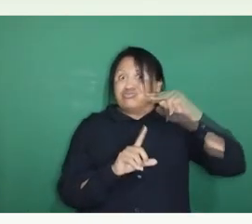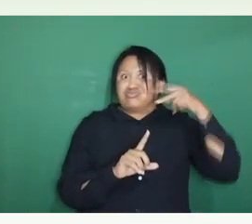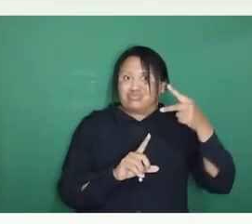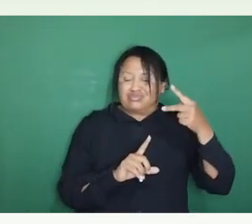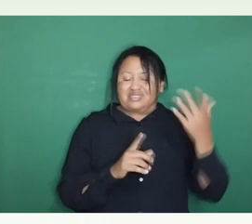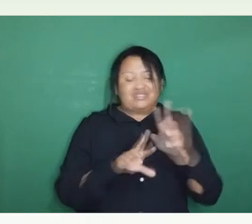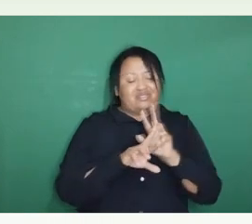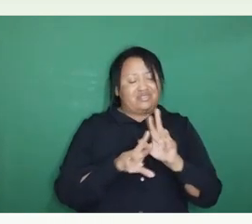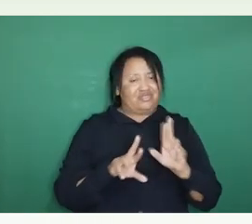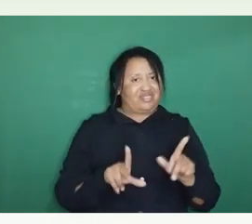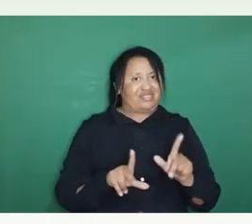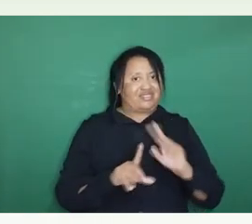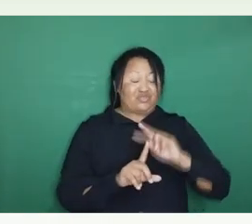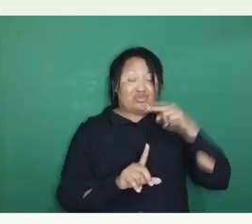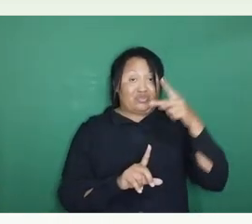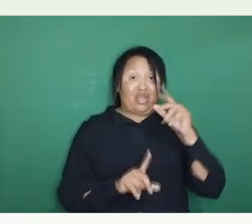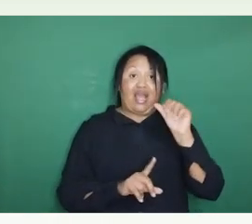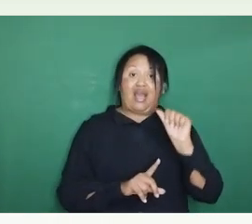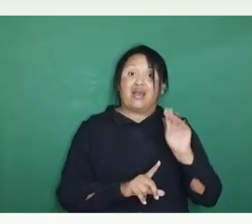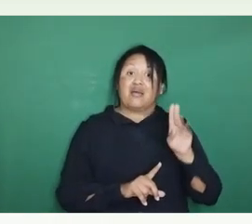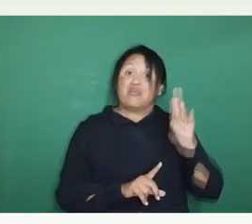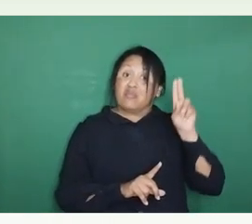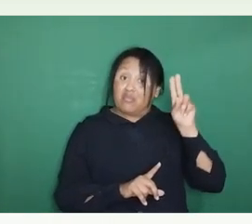superiores aos da evolução